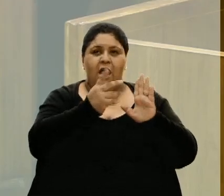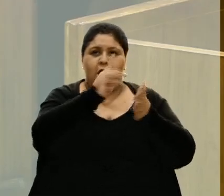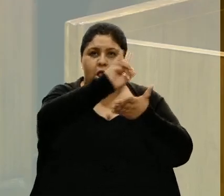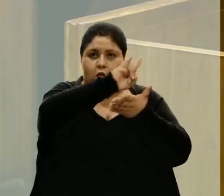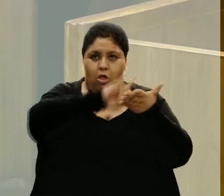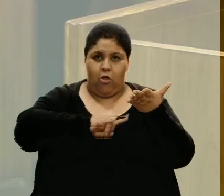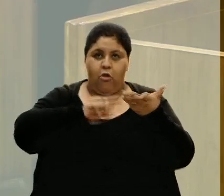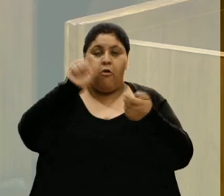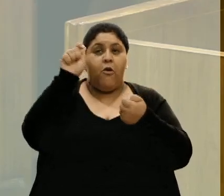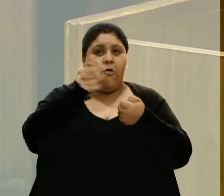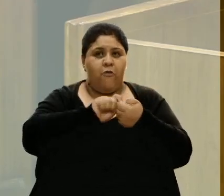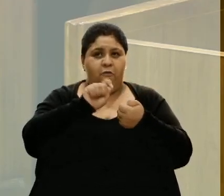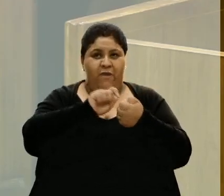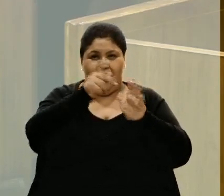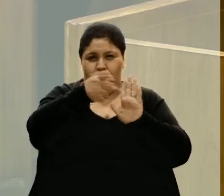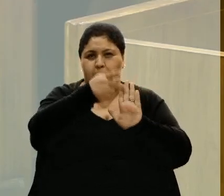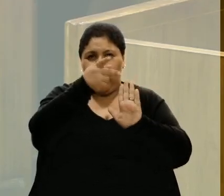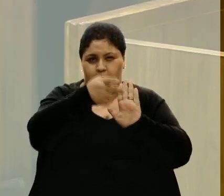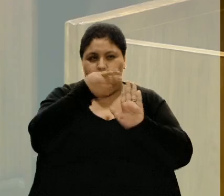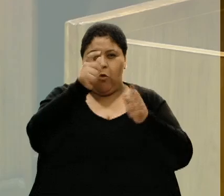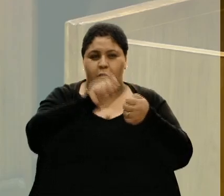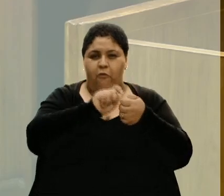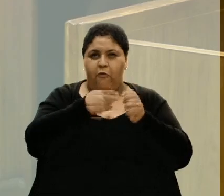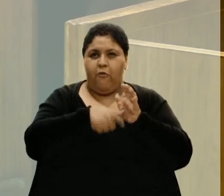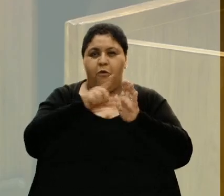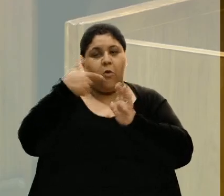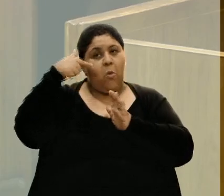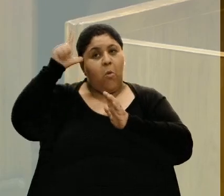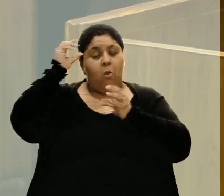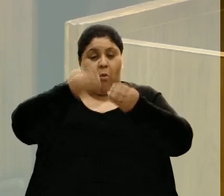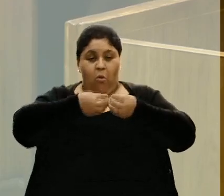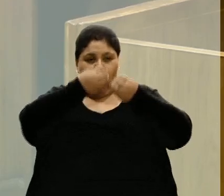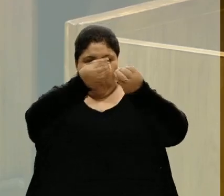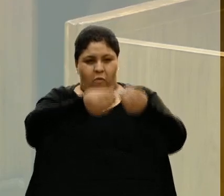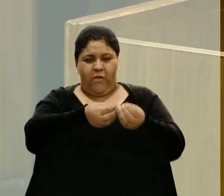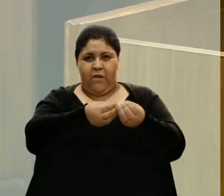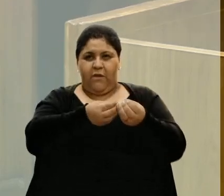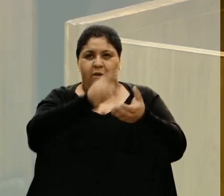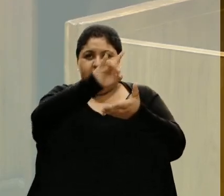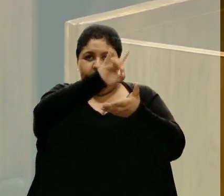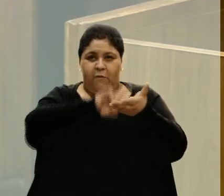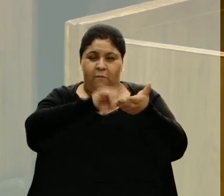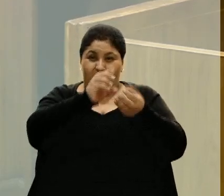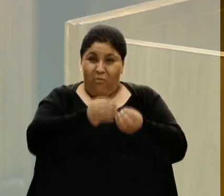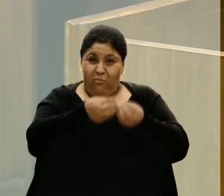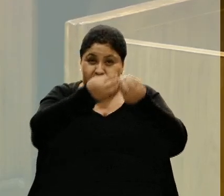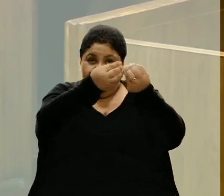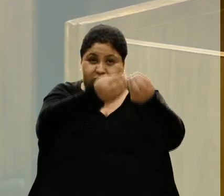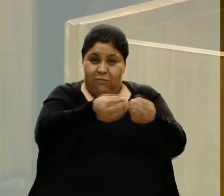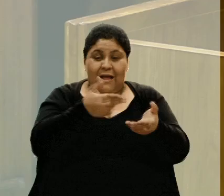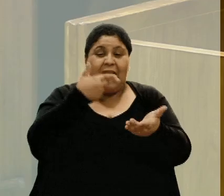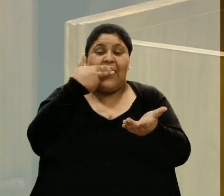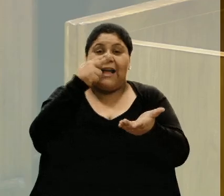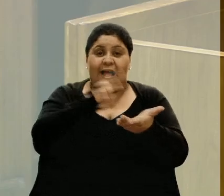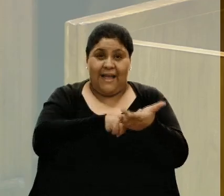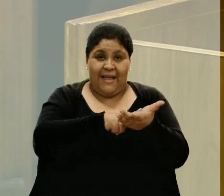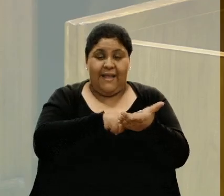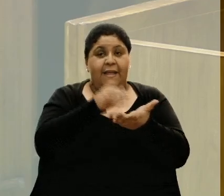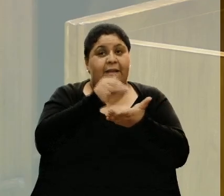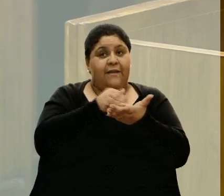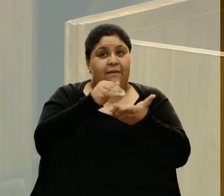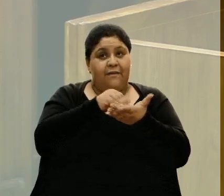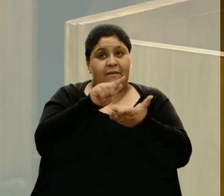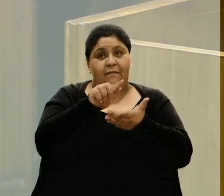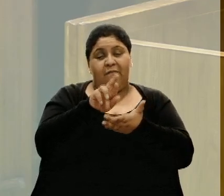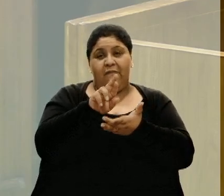sido feitos naquela escola. Ontem eu entreguei a carta em mãos para a secretária